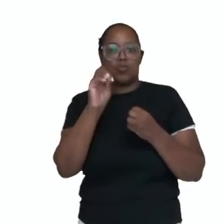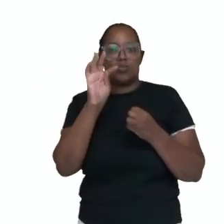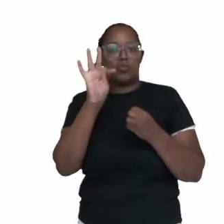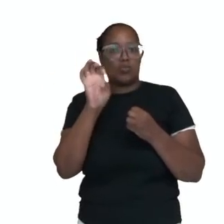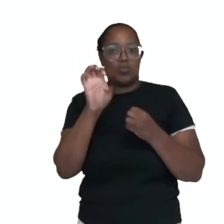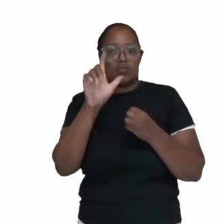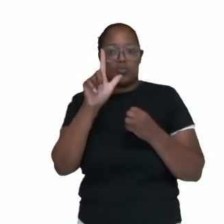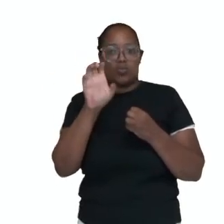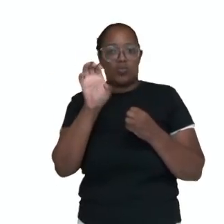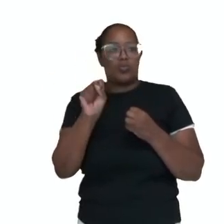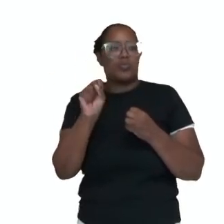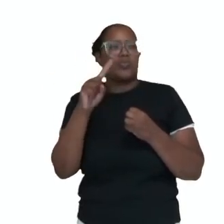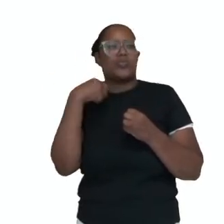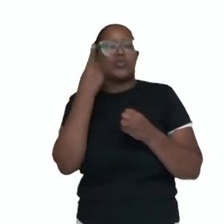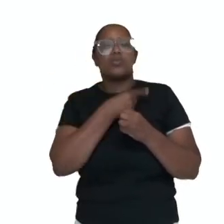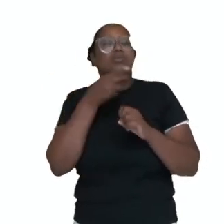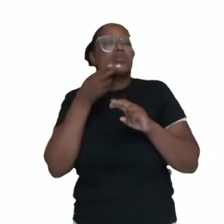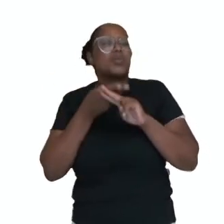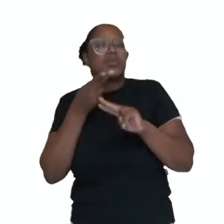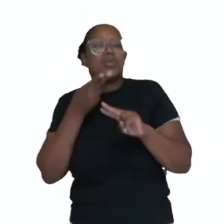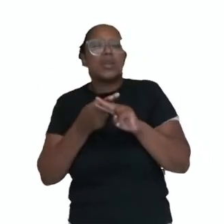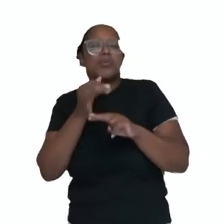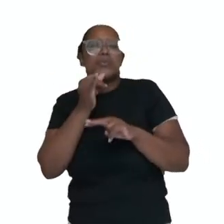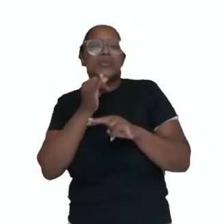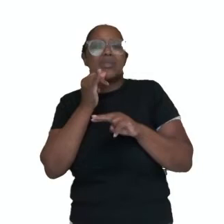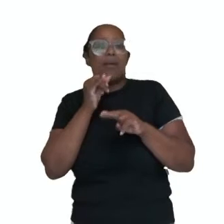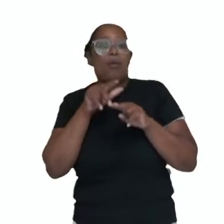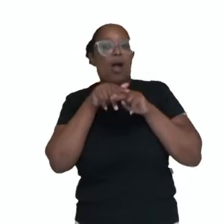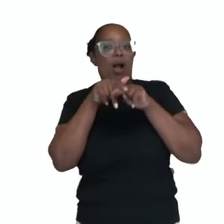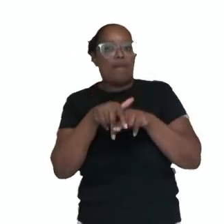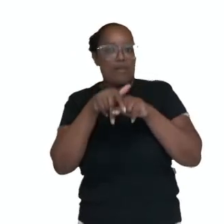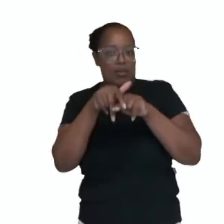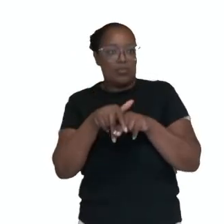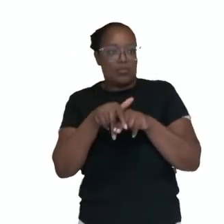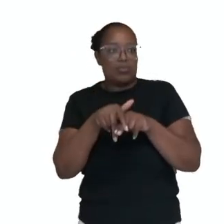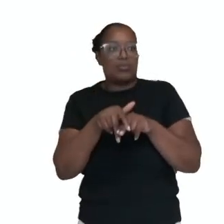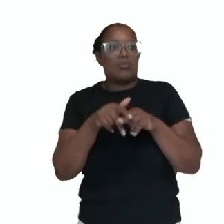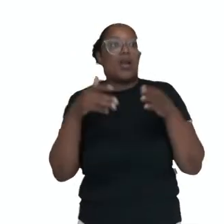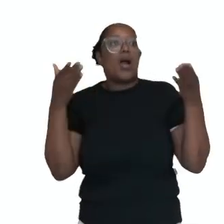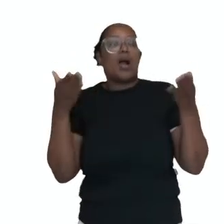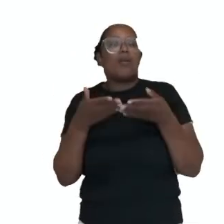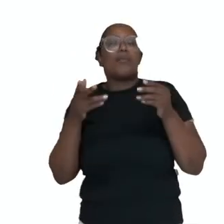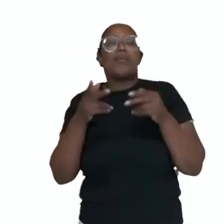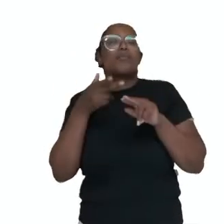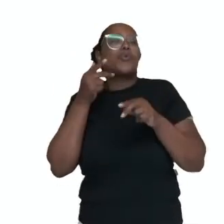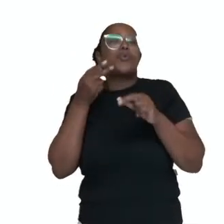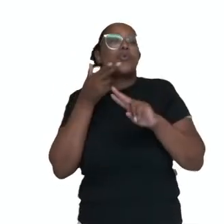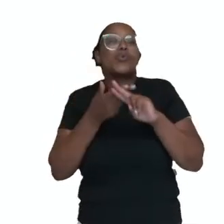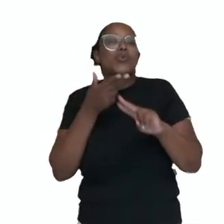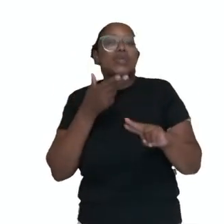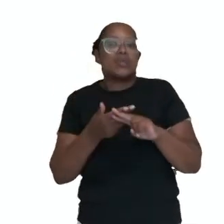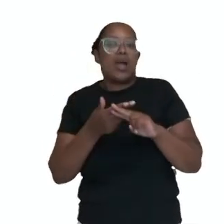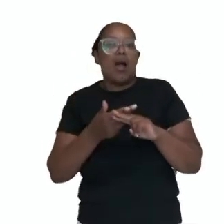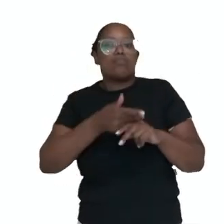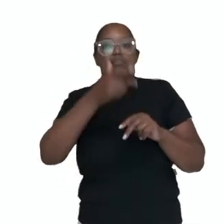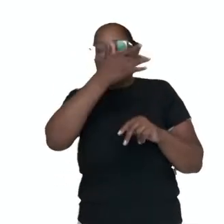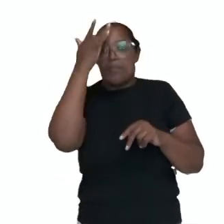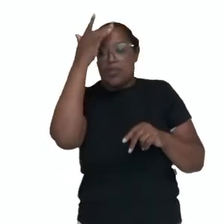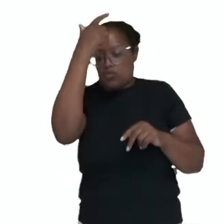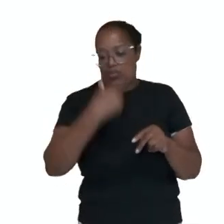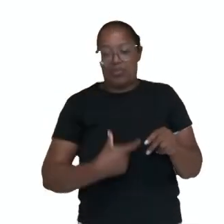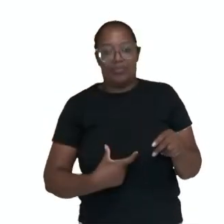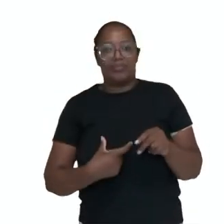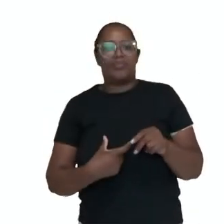gente usou a substância cavalo, mas agora a gente vai usar a substância ser humano. Causa